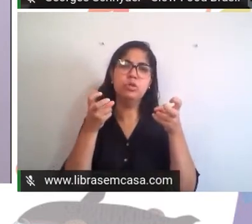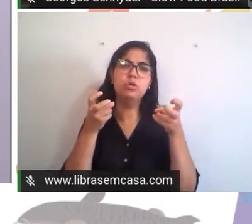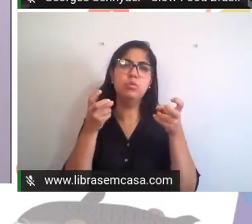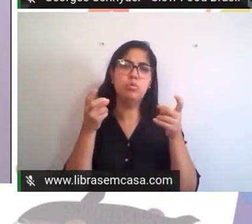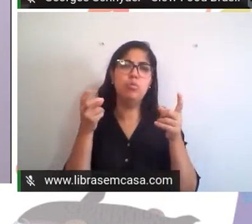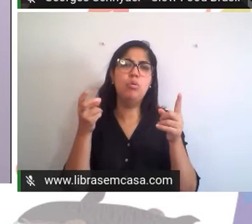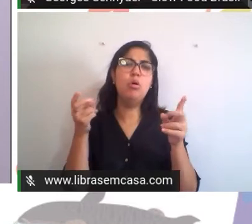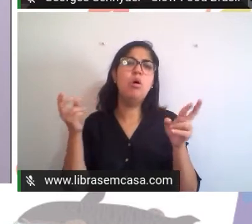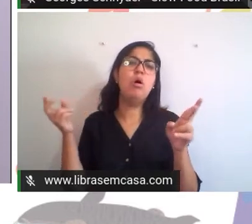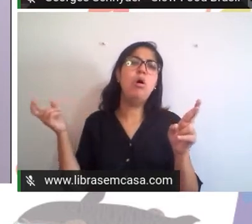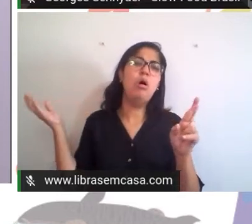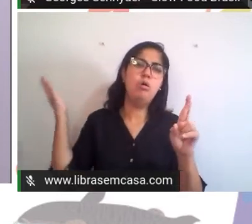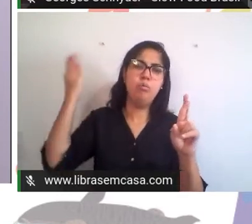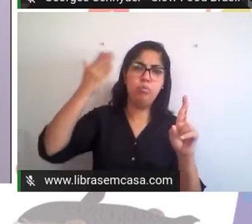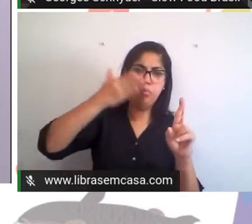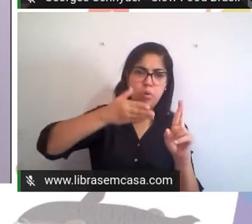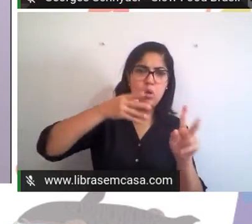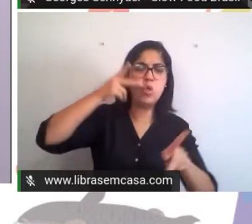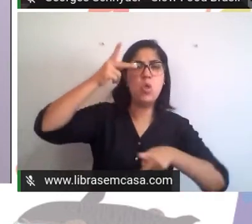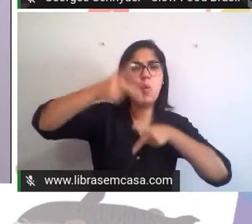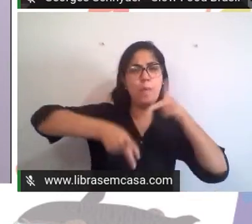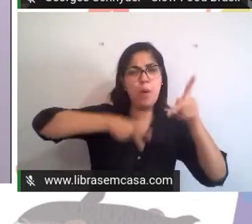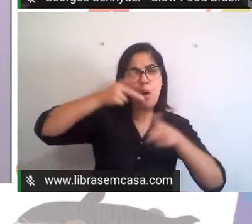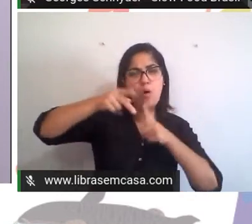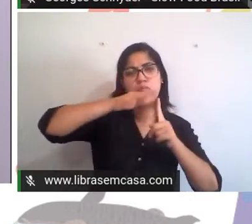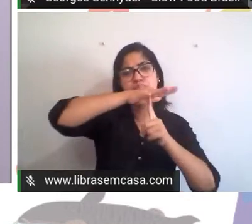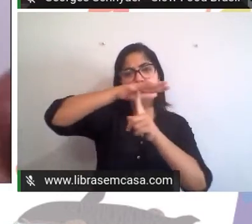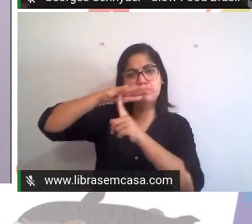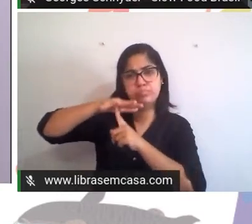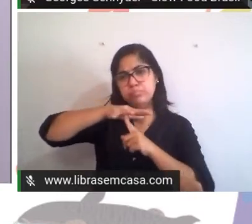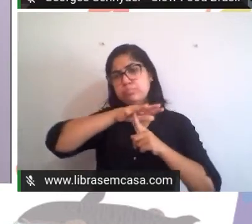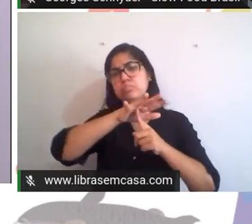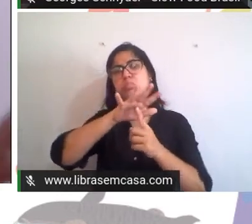da floresta, né, aos ameríndios, indígenas e